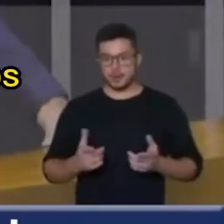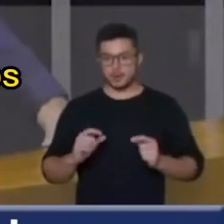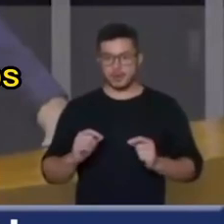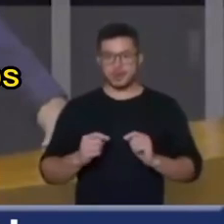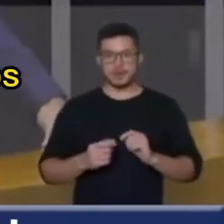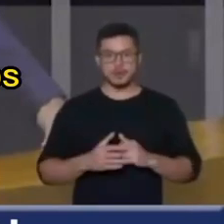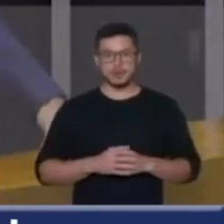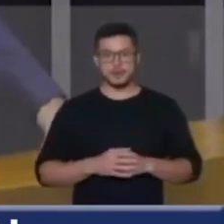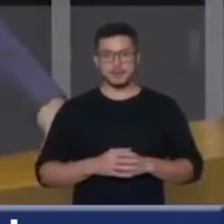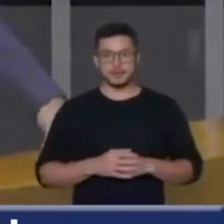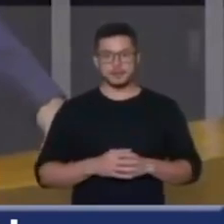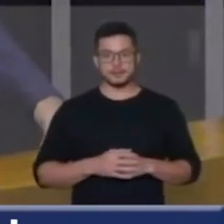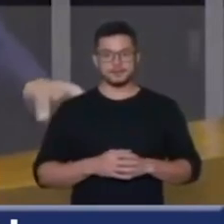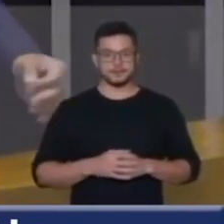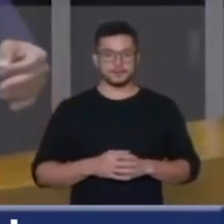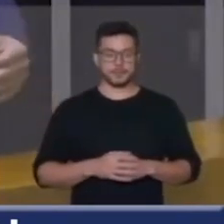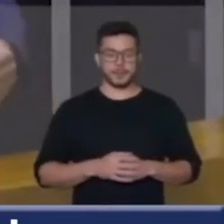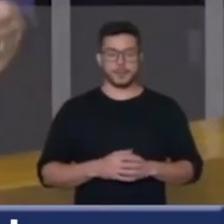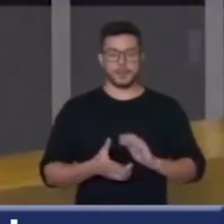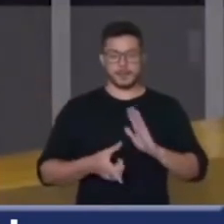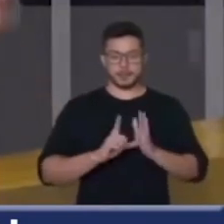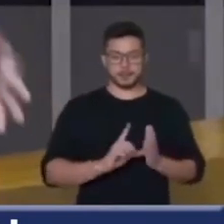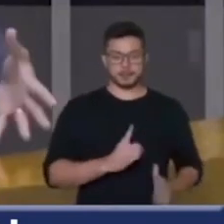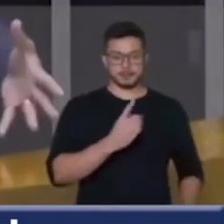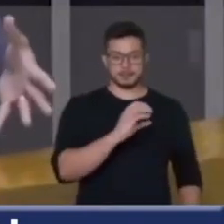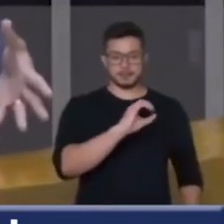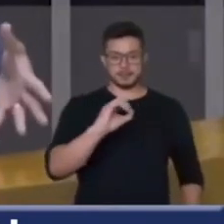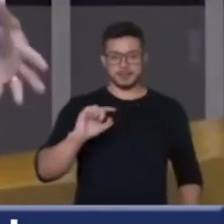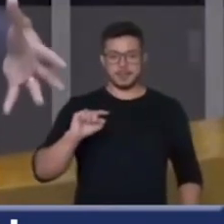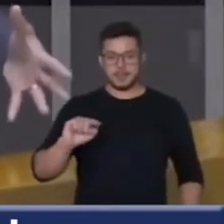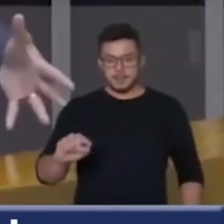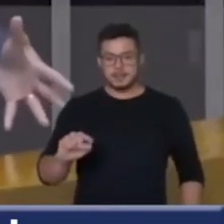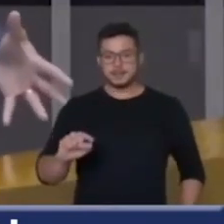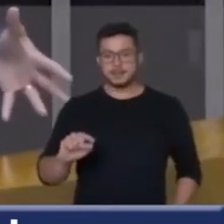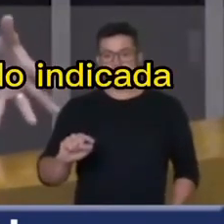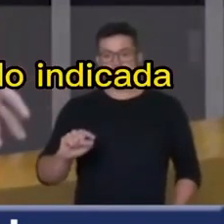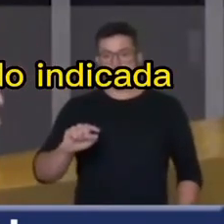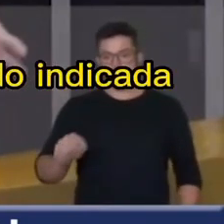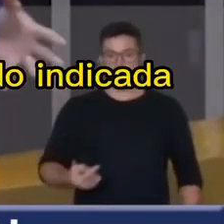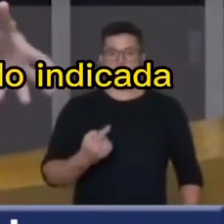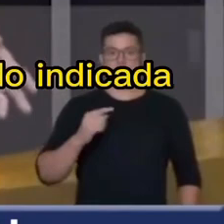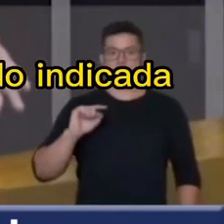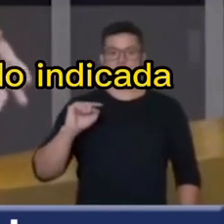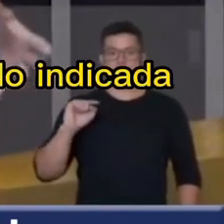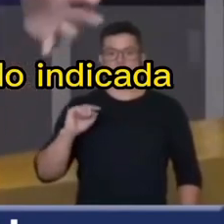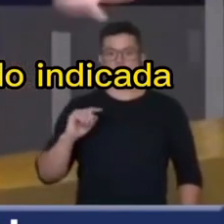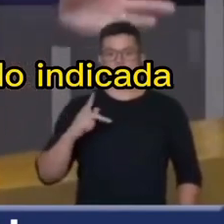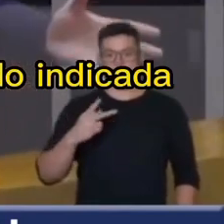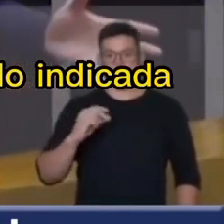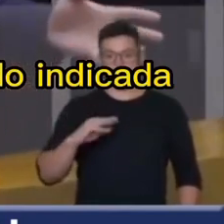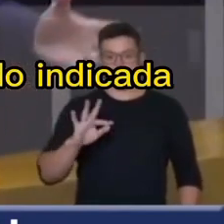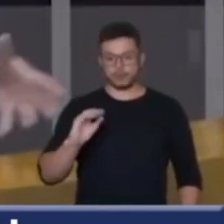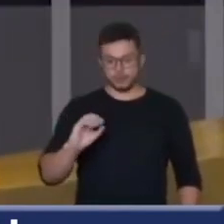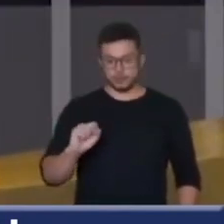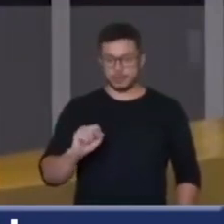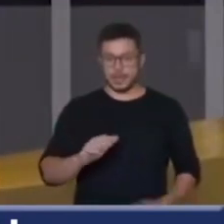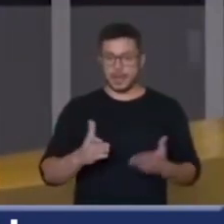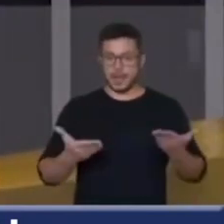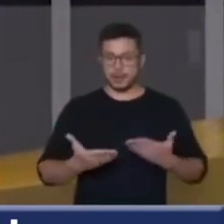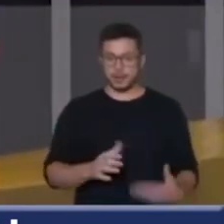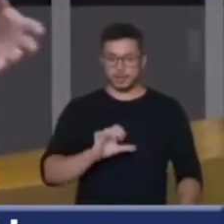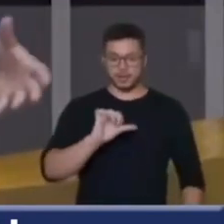98 mil pontos e são péssima do mercado uma sinalização que já vinha sendo indicada